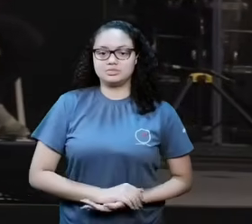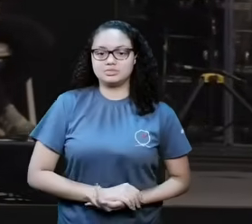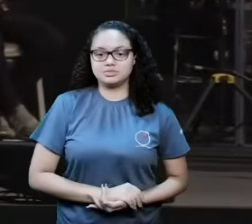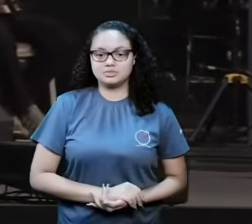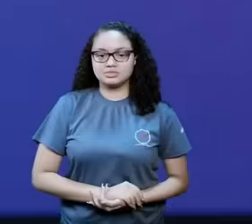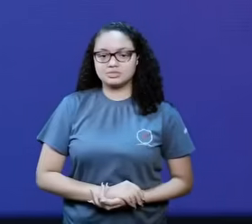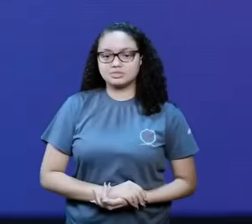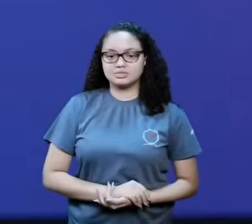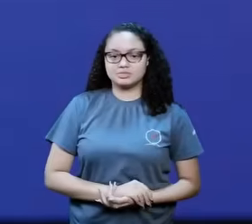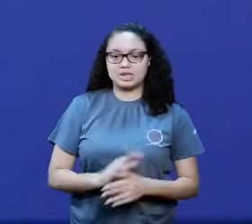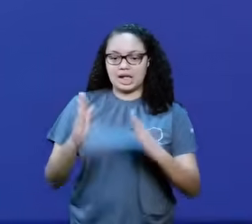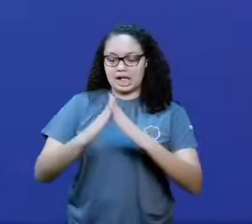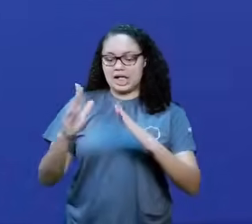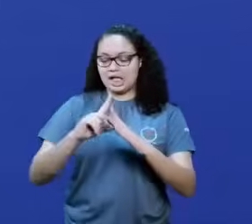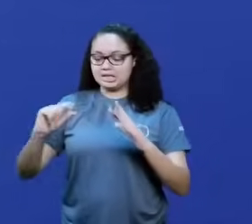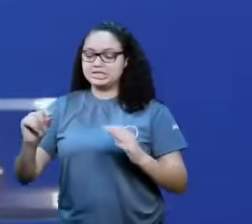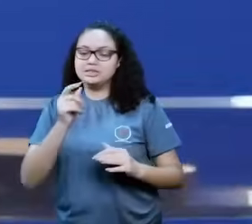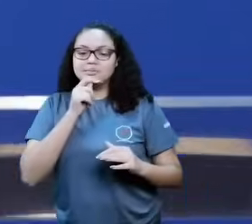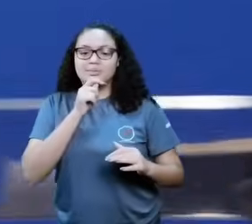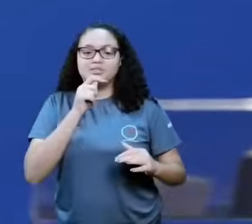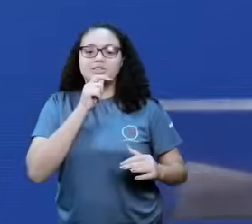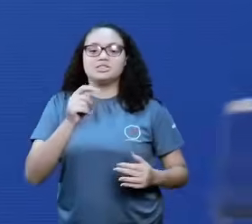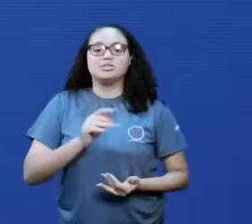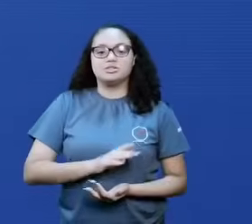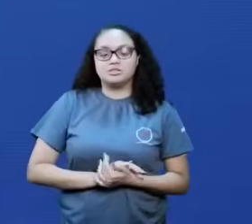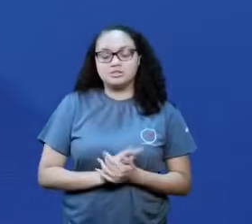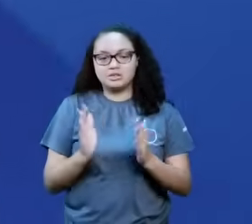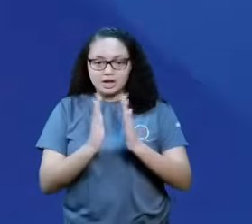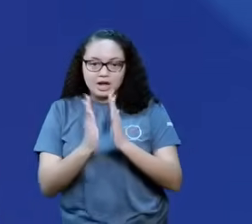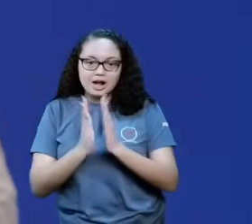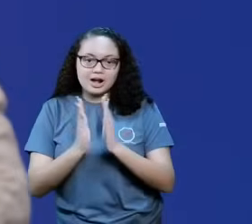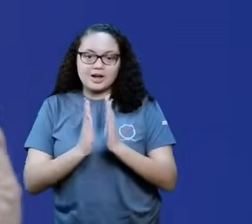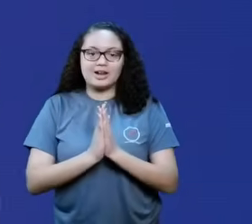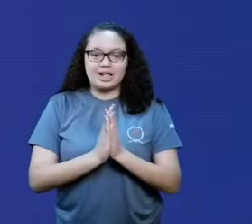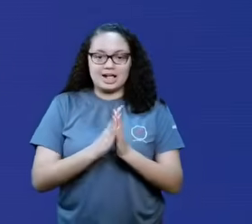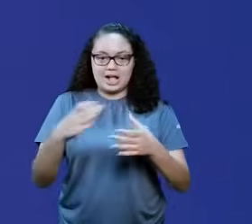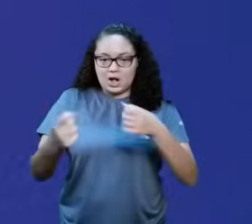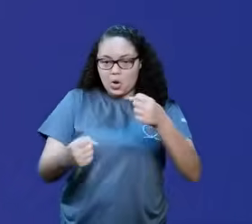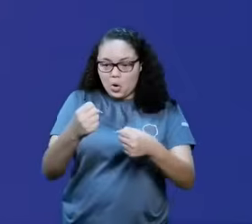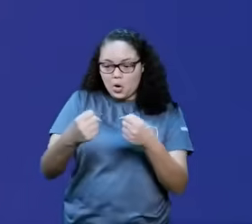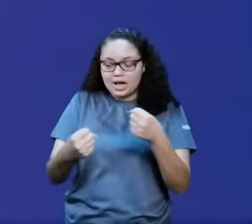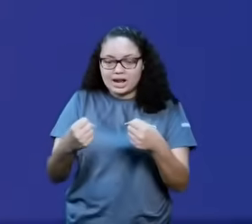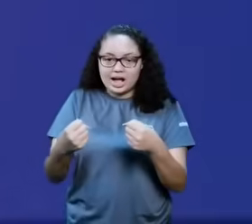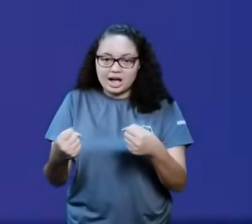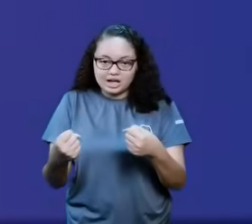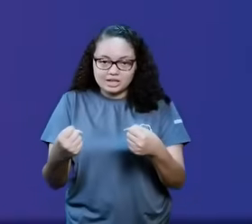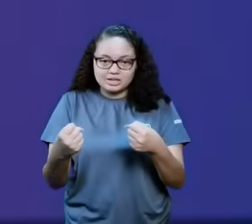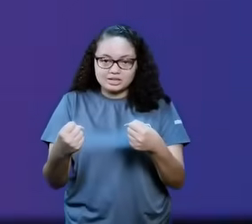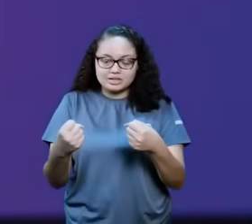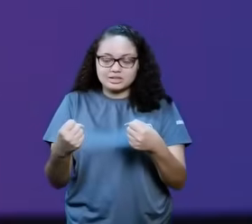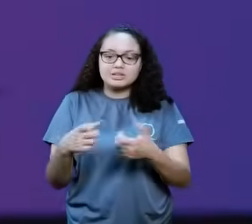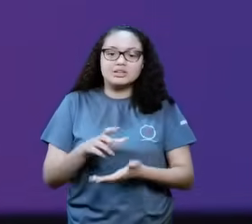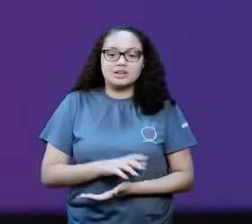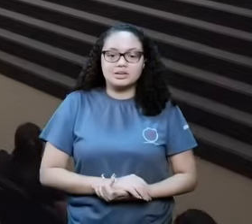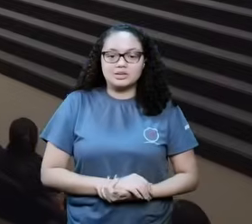Não se saía de casa sem orar. Vou falar bem aberto, gente. Não se orava em carro, tinha que tirar nem que fosse um minuto de joelho.